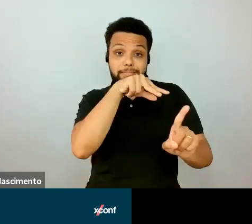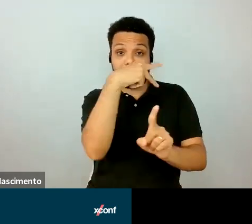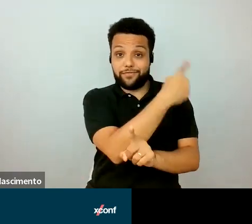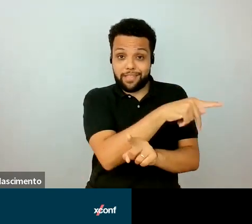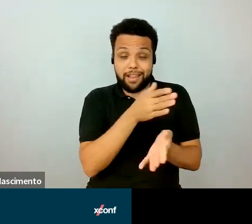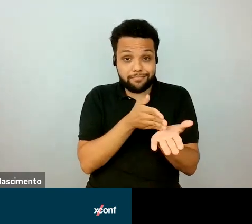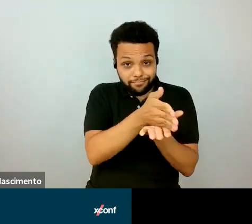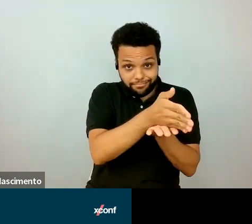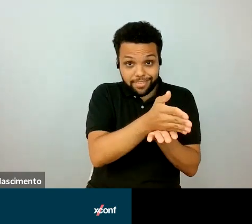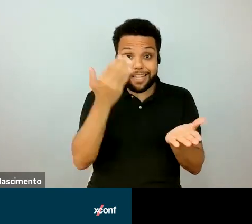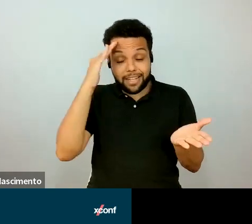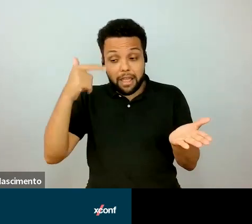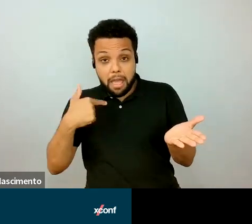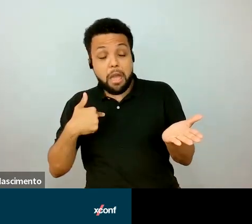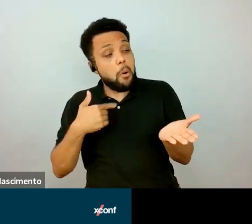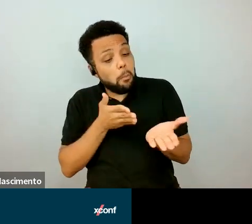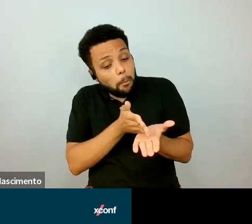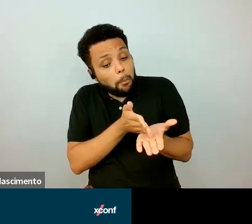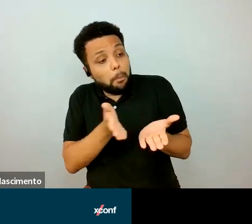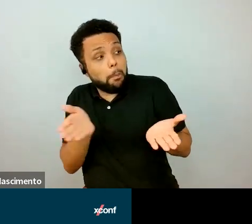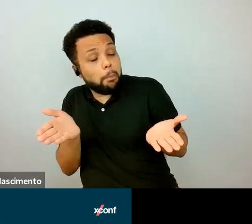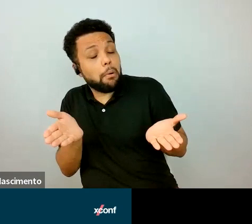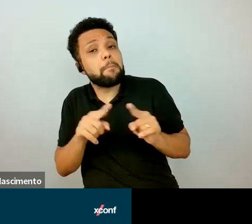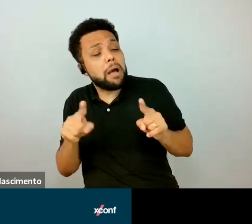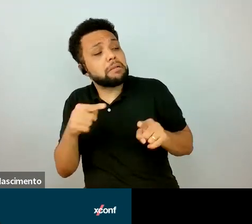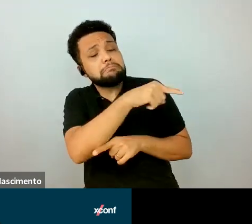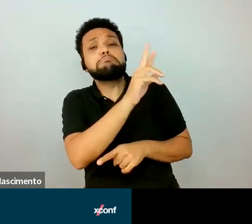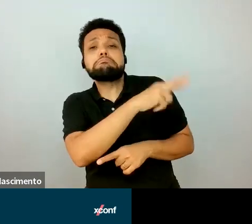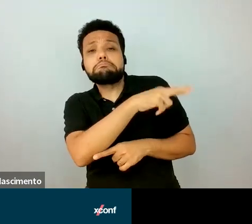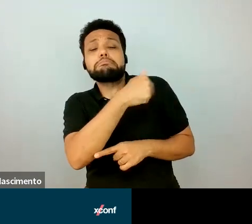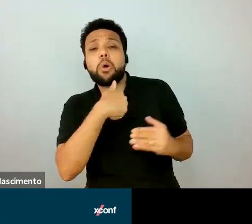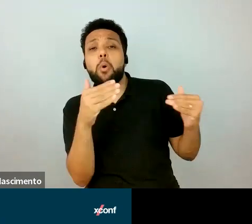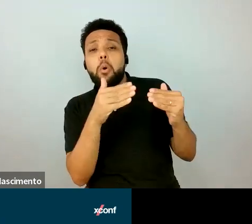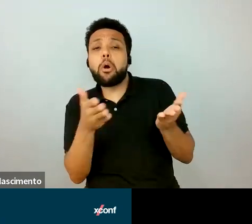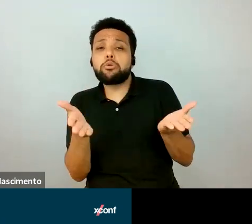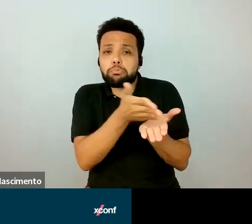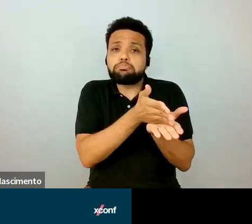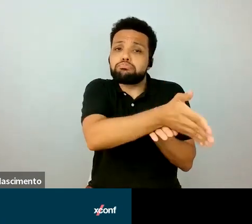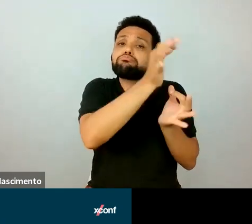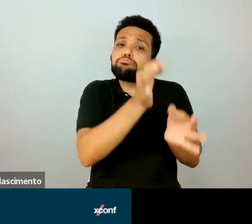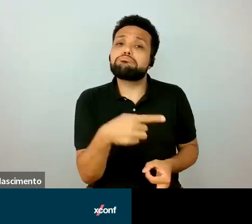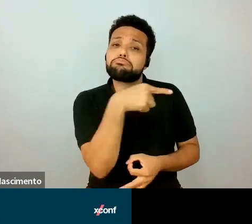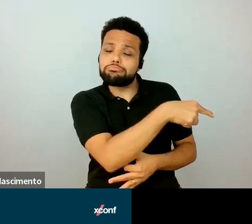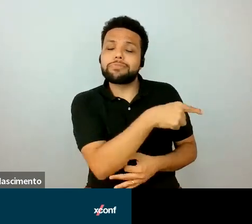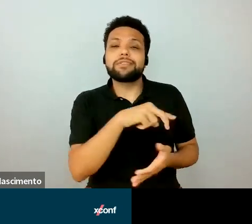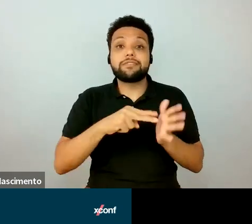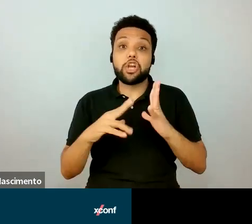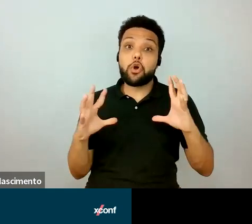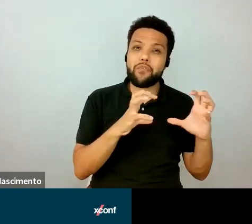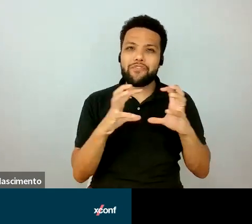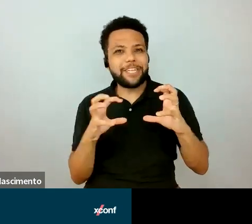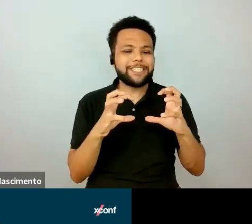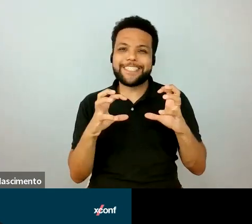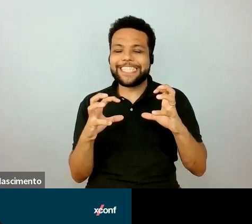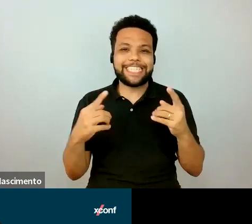verdade, tu não tinha uma informação importante e agora tu concorda com ela. Então, o conflito vai se resolver,